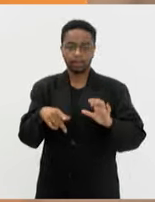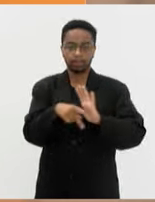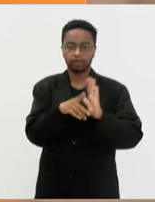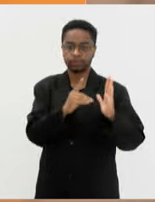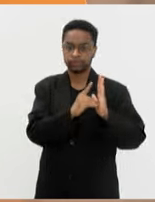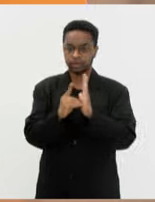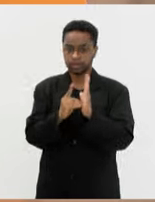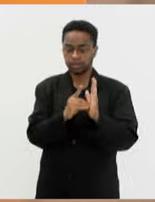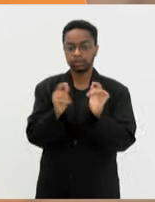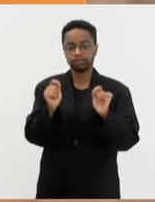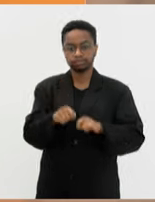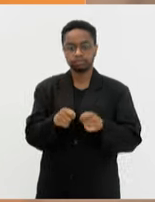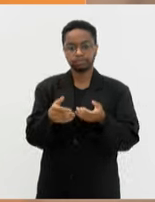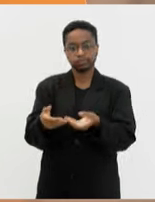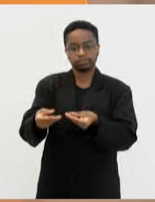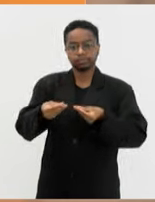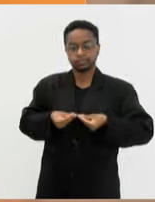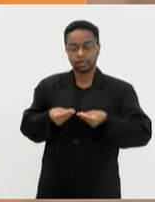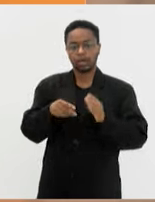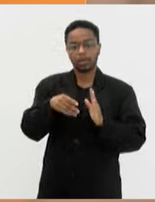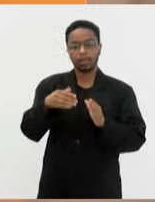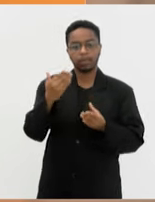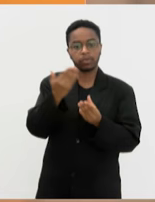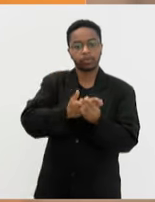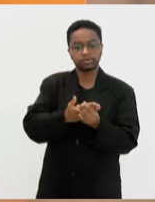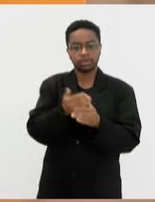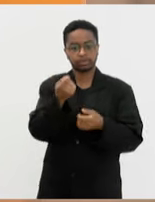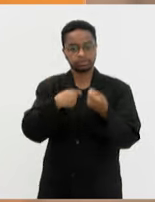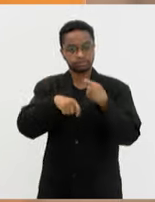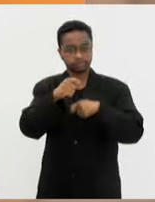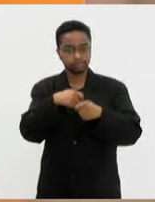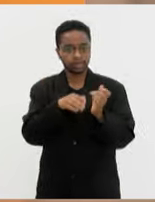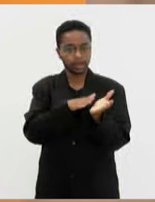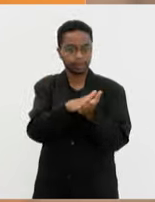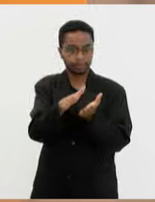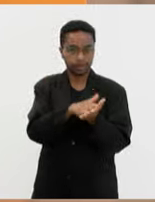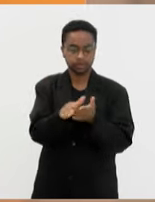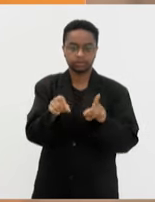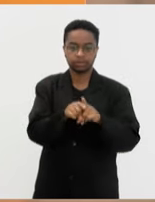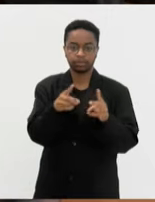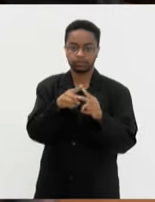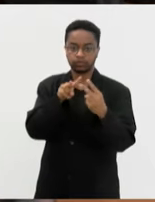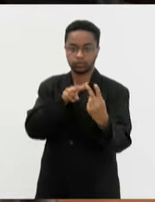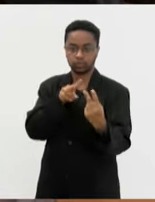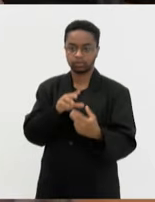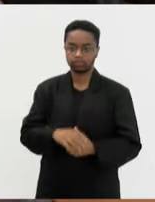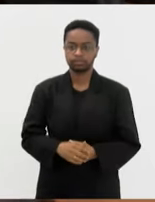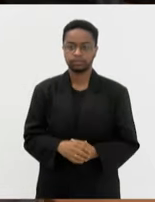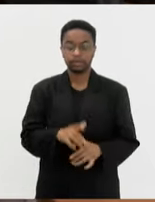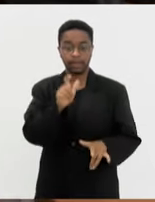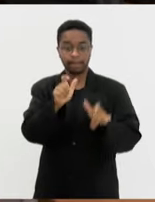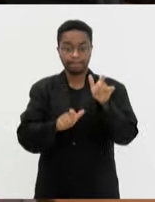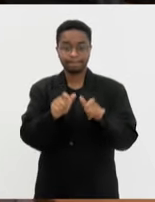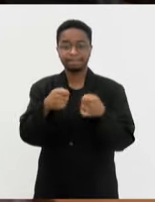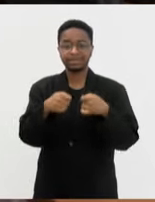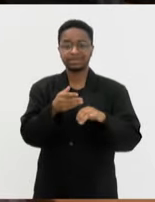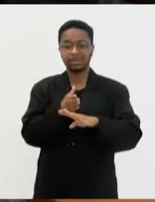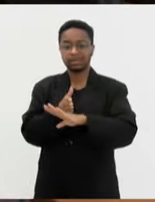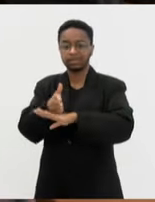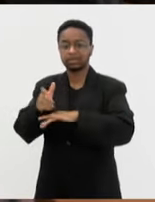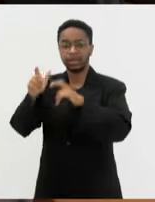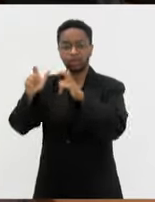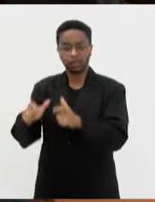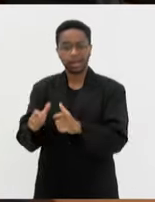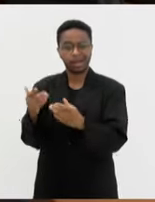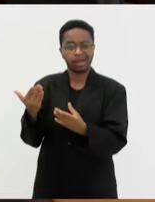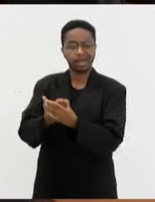para receber os processos administrativos de forma impressa e digital. A pessoa tem que ir na sede pra, com recurso,